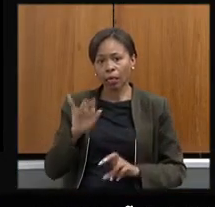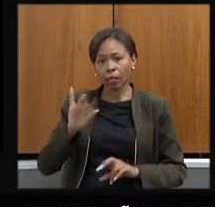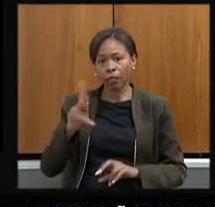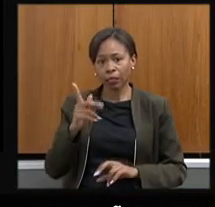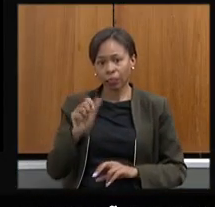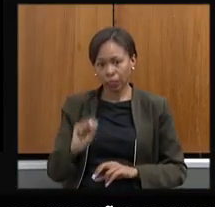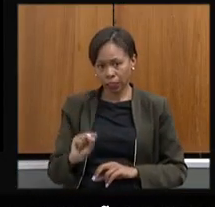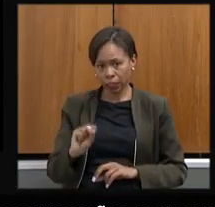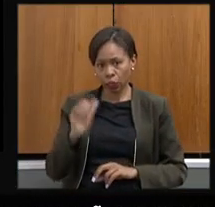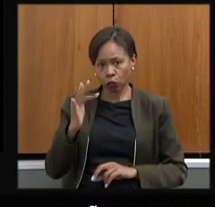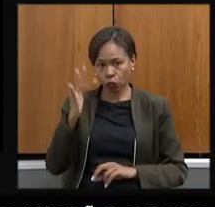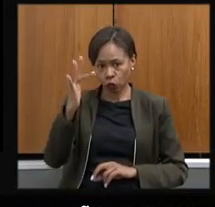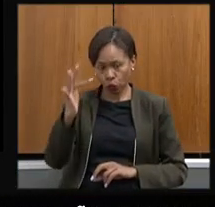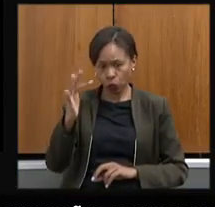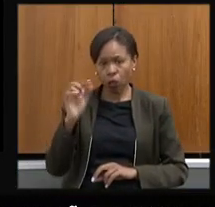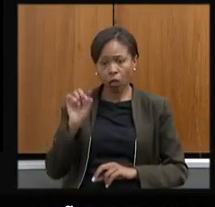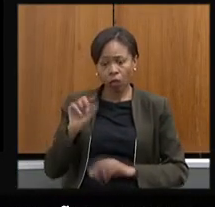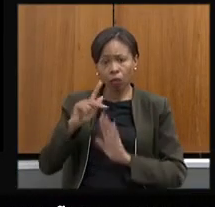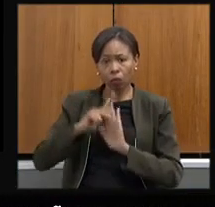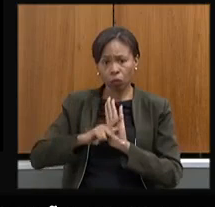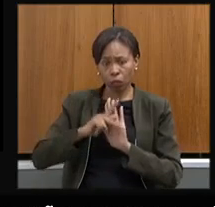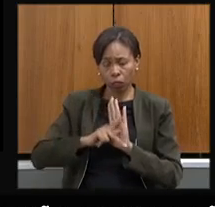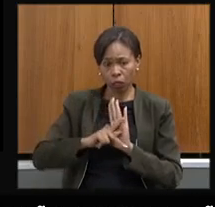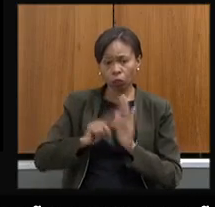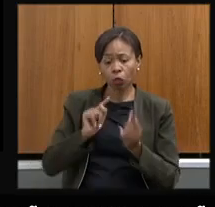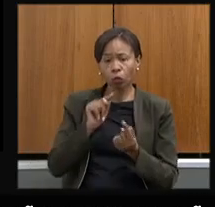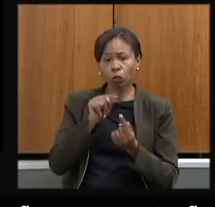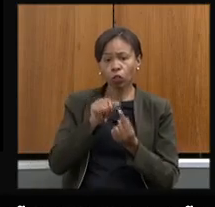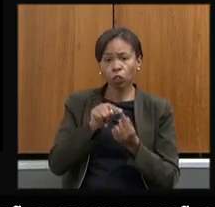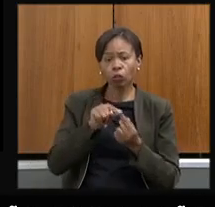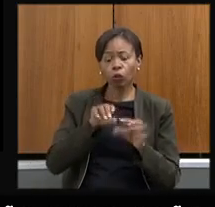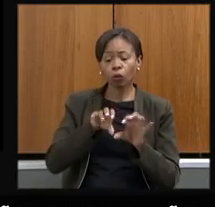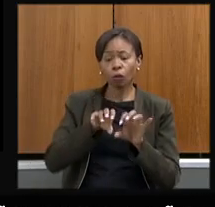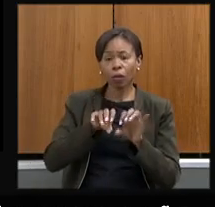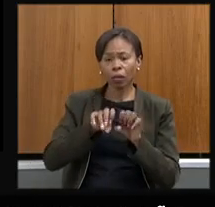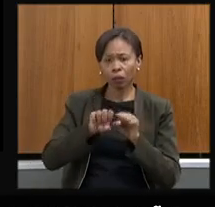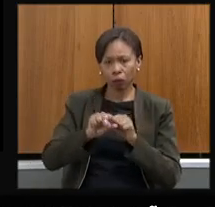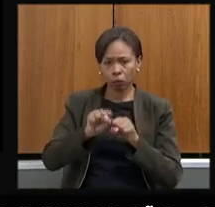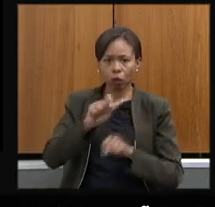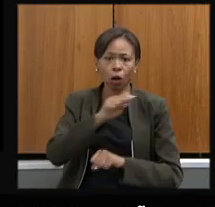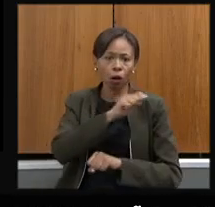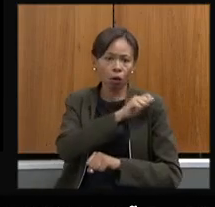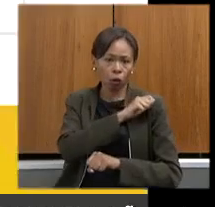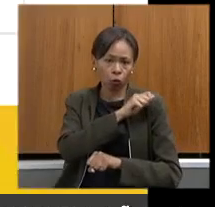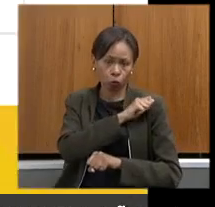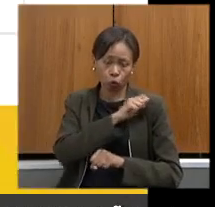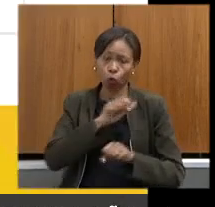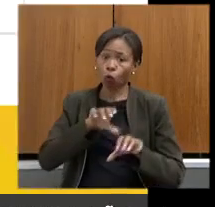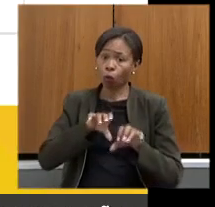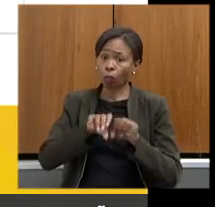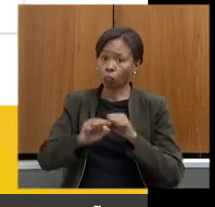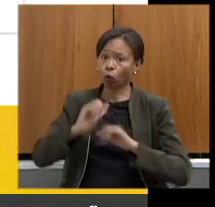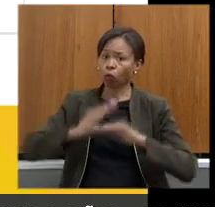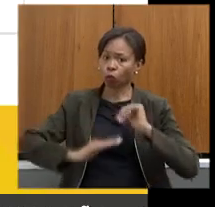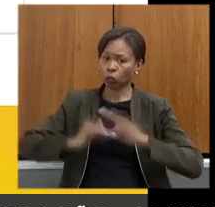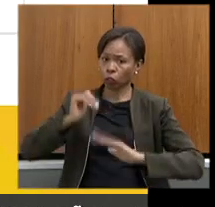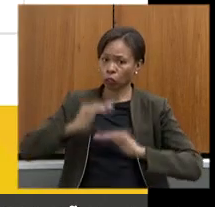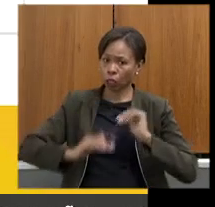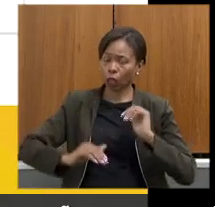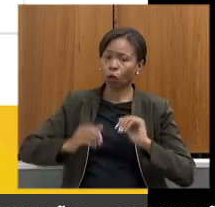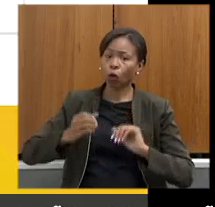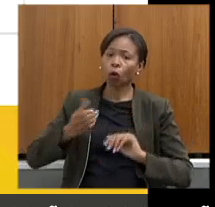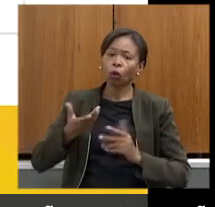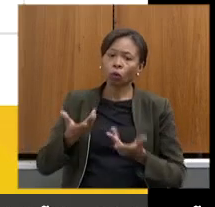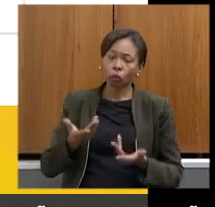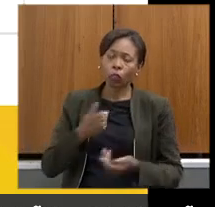futuro que trabalha inicialmente formação de alunos formação técnica perdão de alunos recém-formados